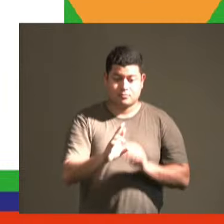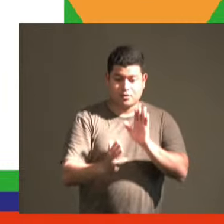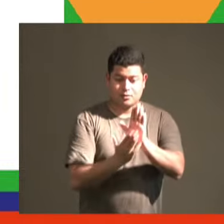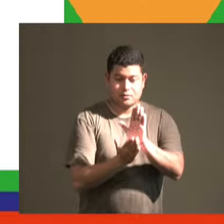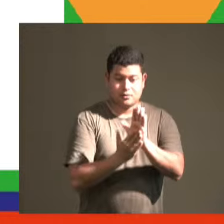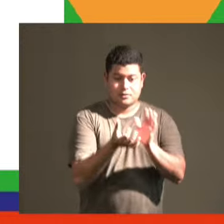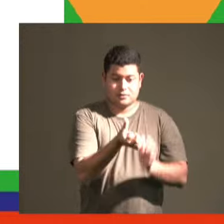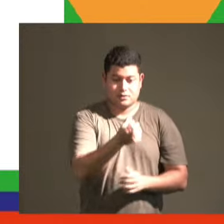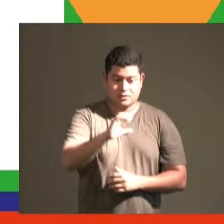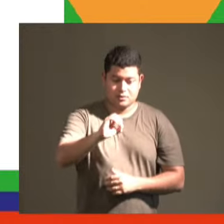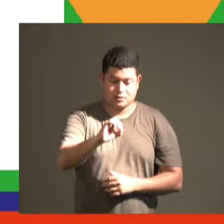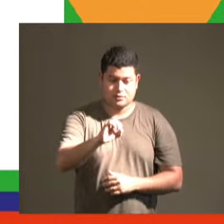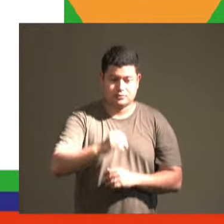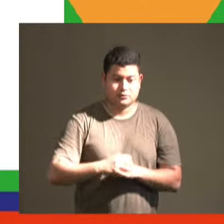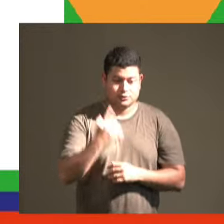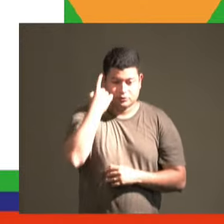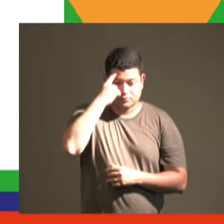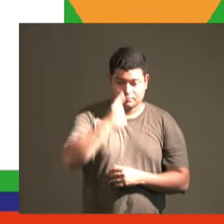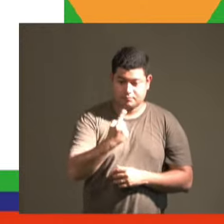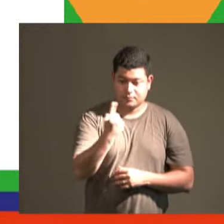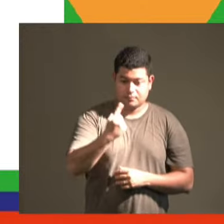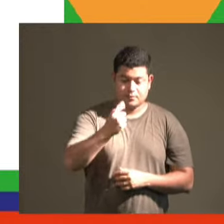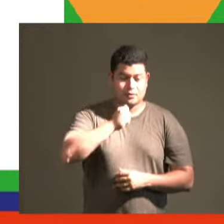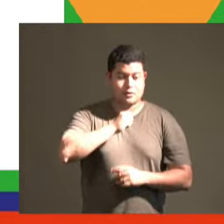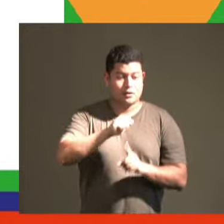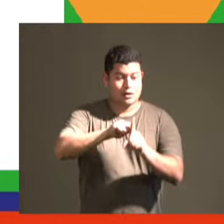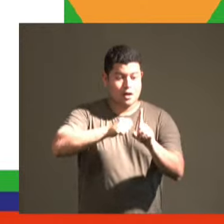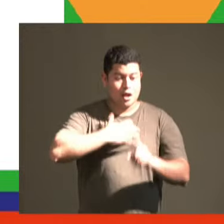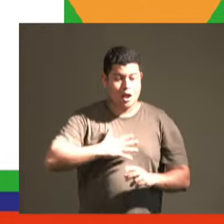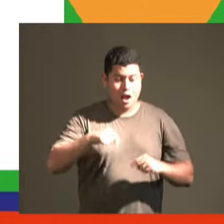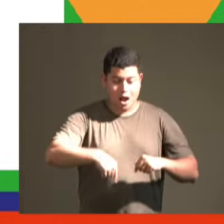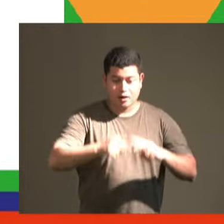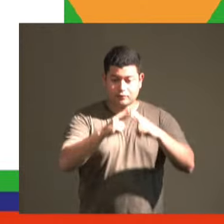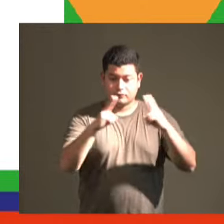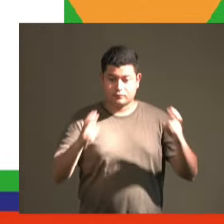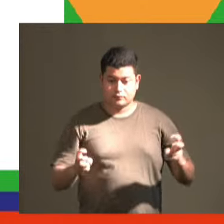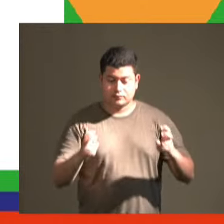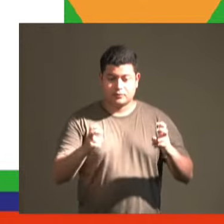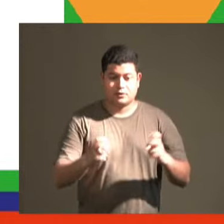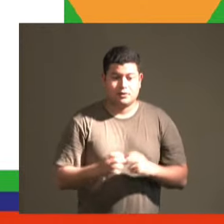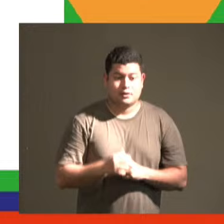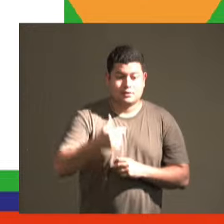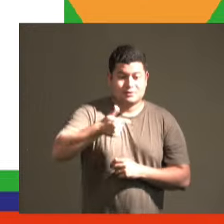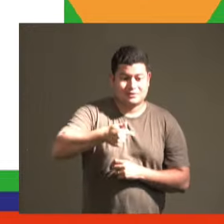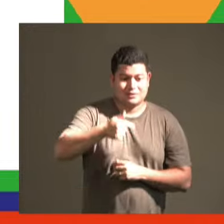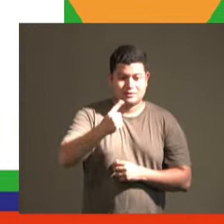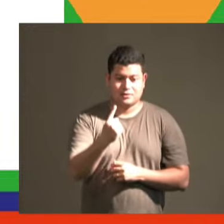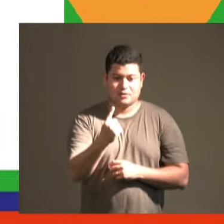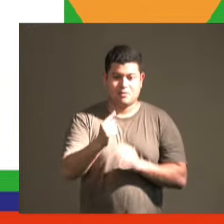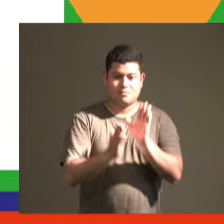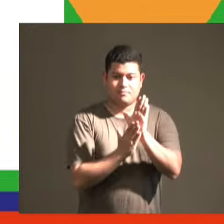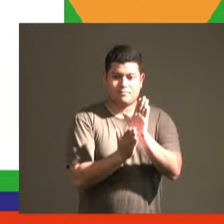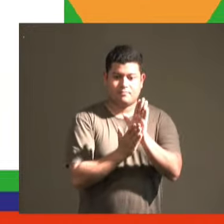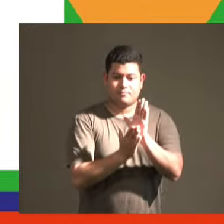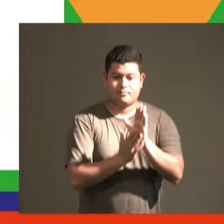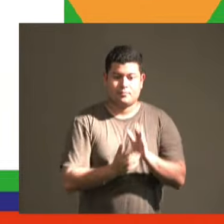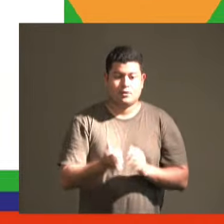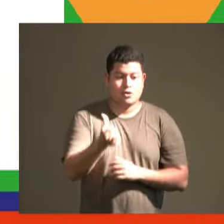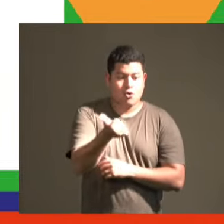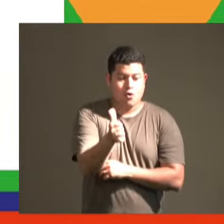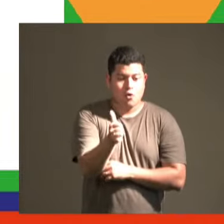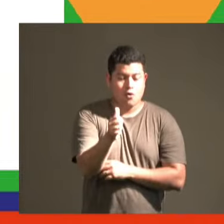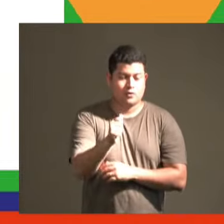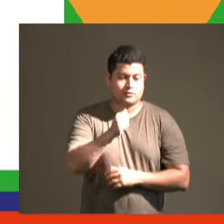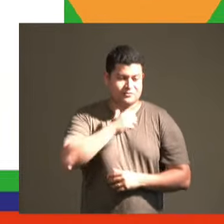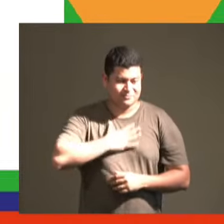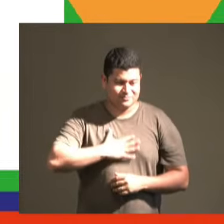dia 1 de agosto de 2023, ocorreu aqui em Florianópolis, tendo 71 propostas. Em 11 de agosto